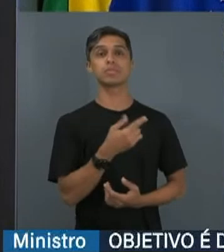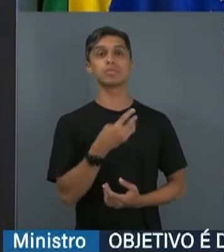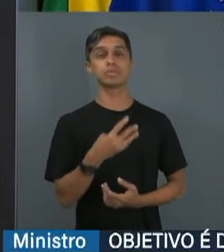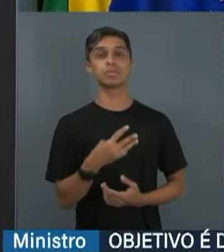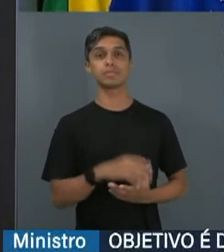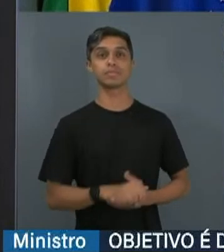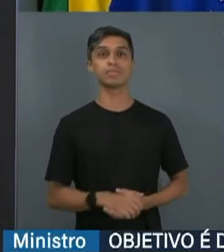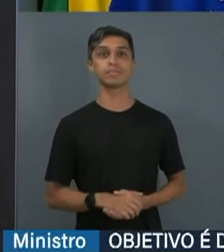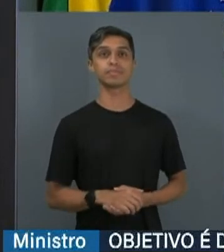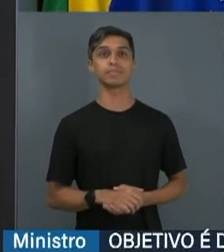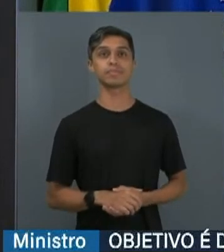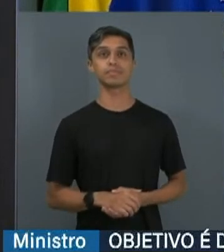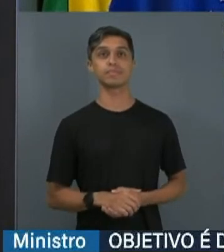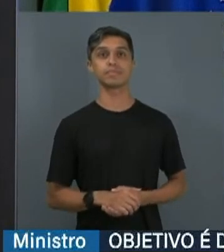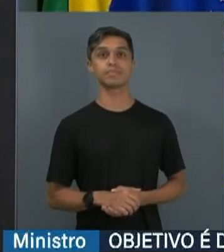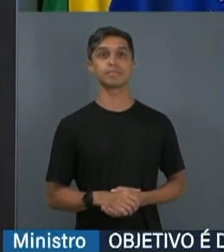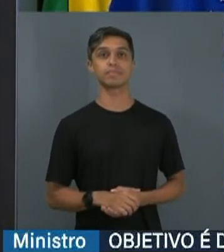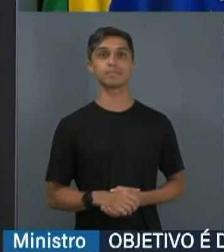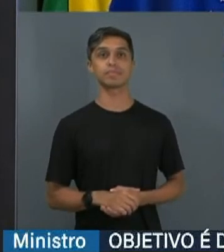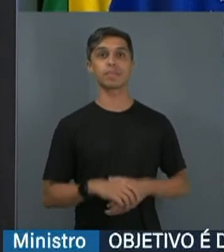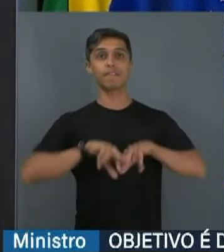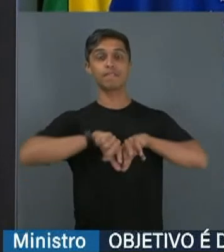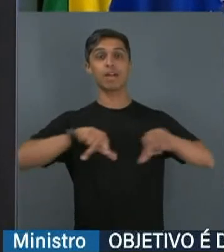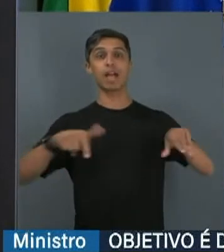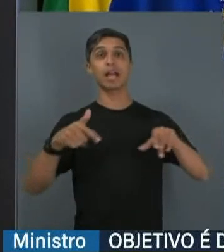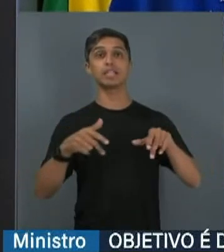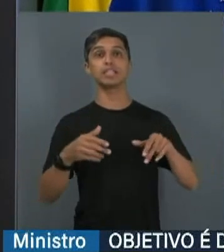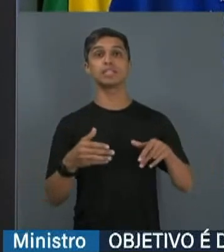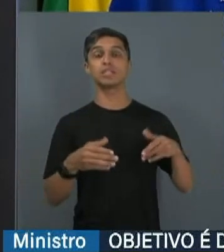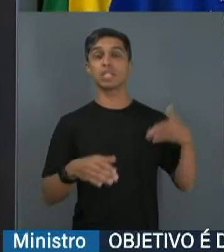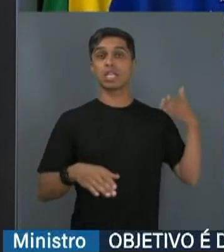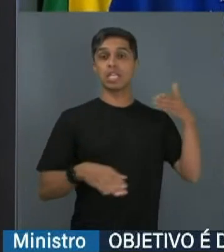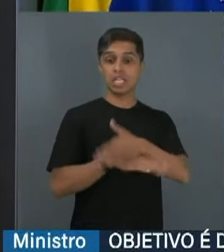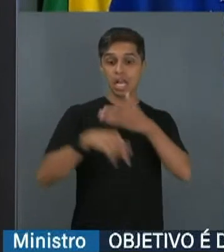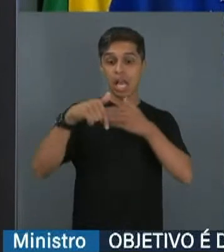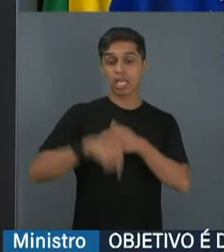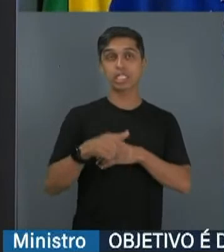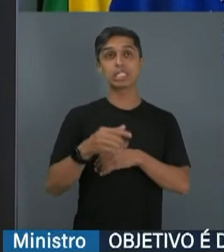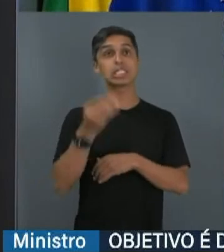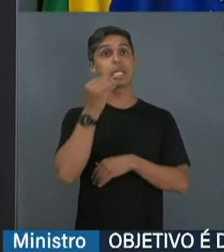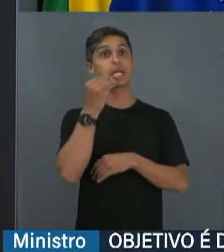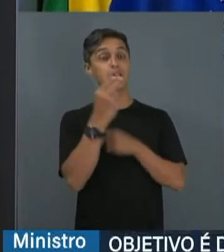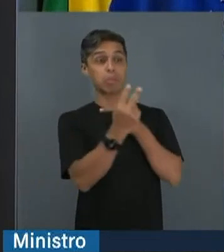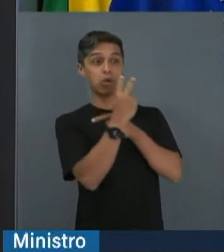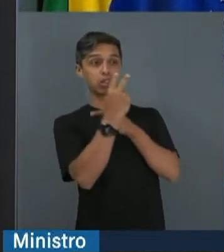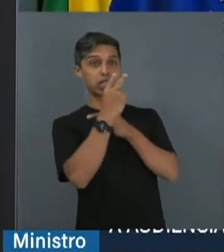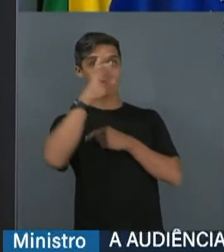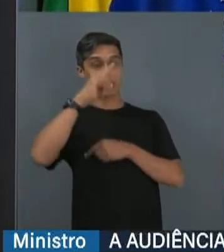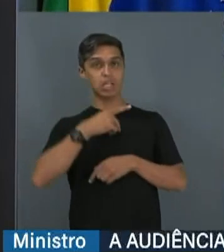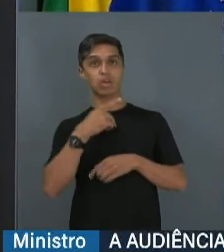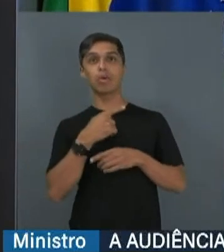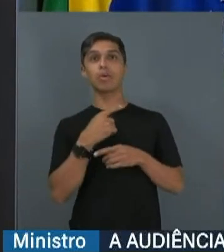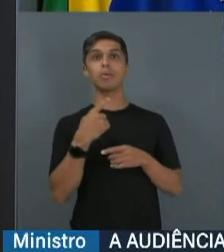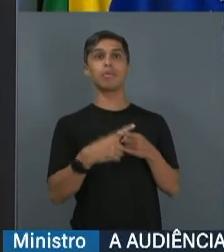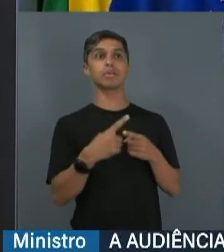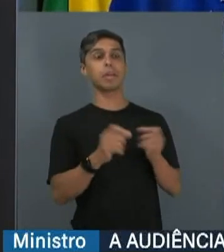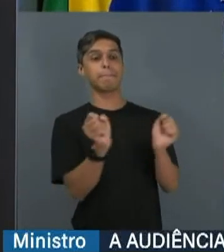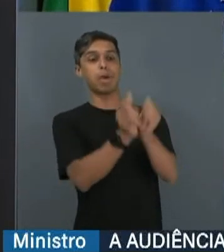2023. E muitos chegaram a entrar nesse plenário até para se proteger das bombas,